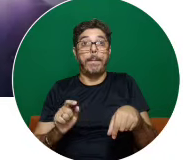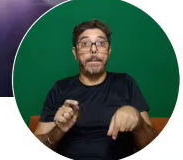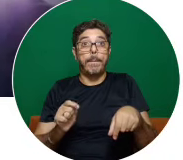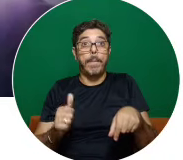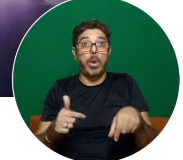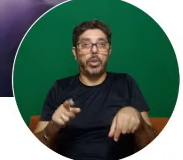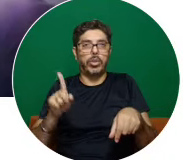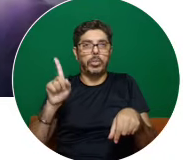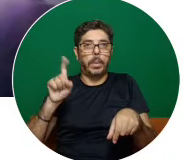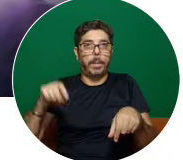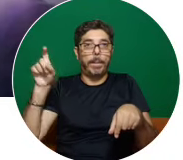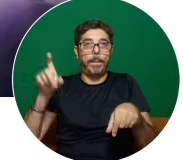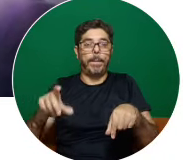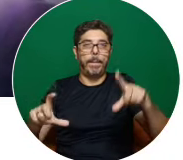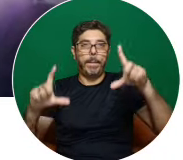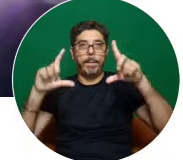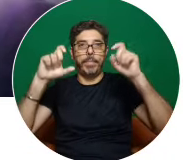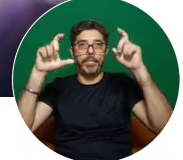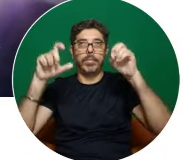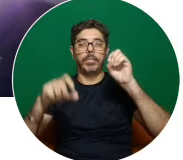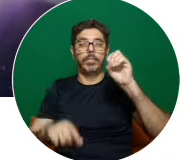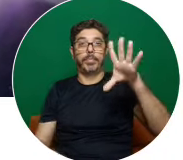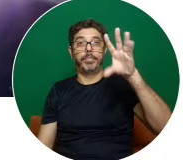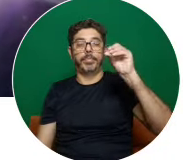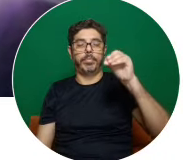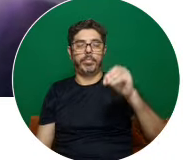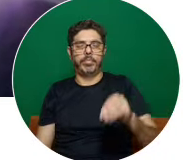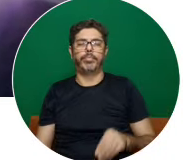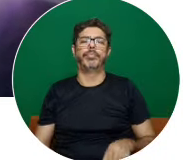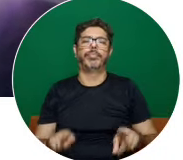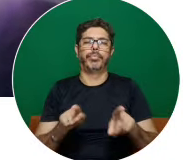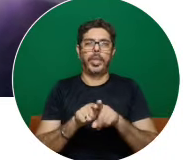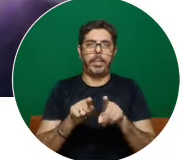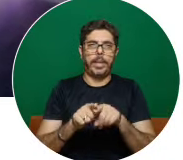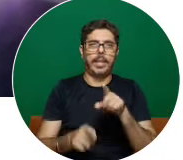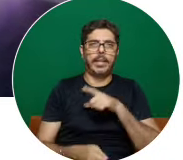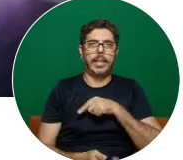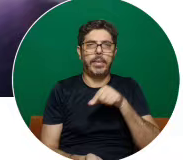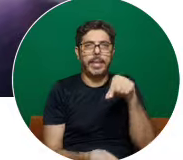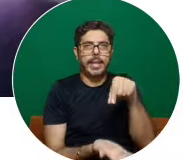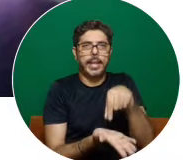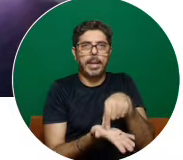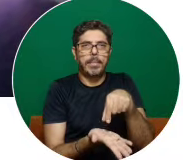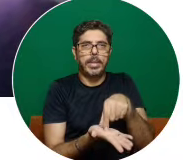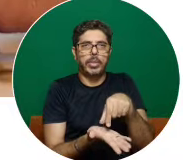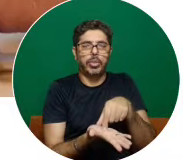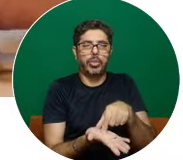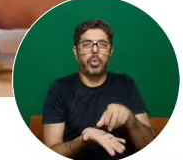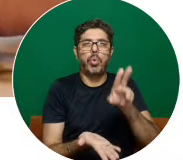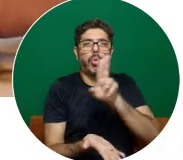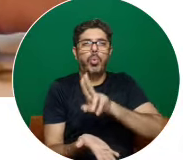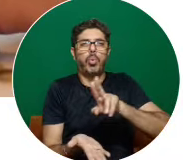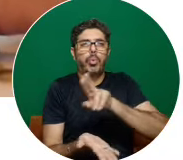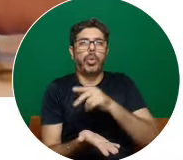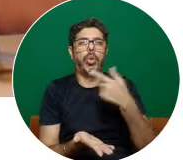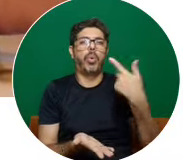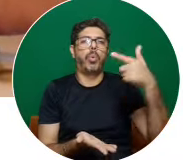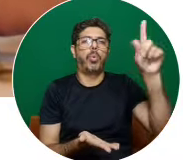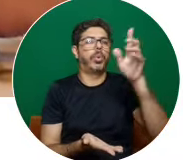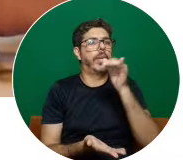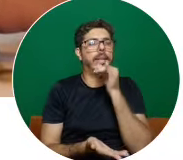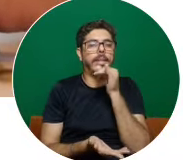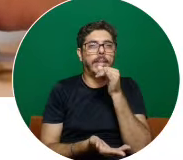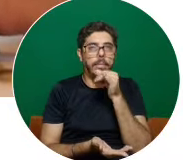Veremos que além dos flashes eletrônicos em fotografia, os capacitores também têm um grande número de aplicações práticas em outros